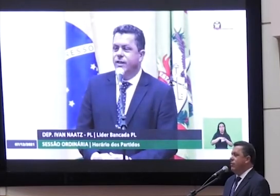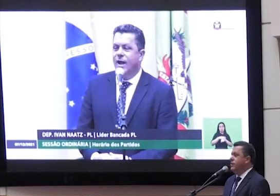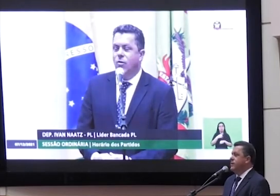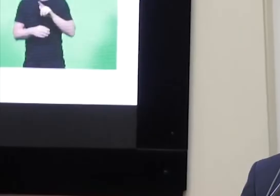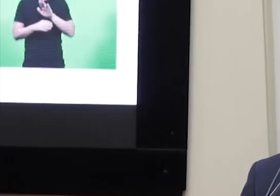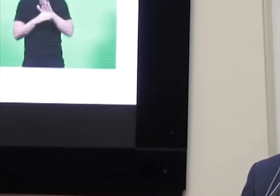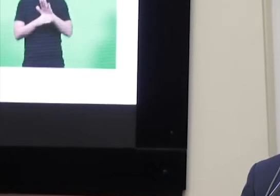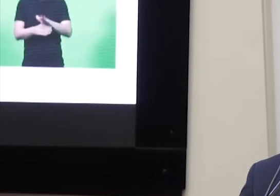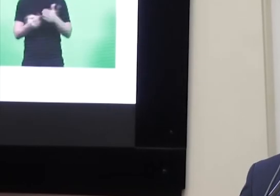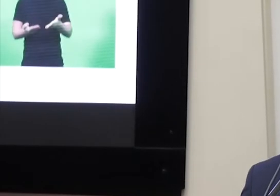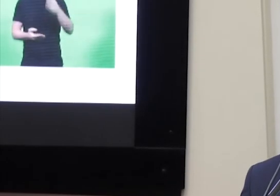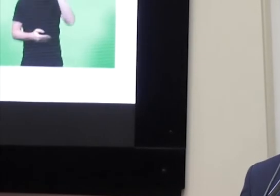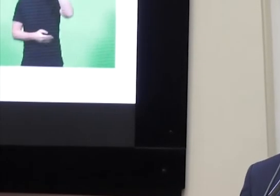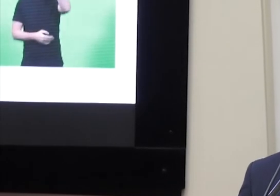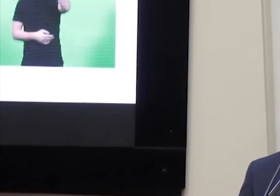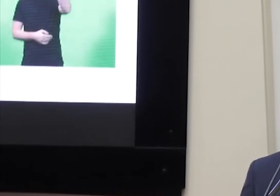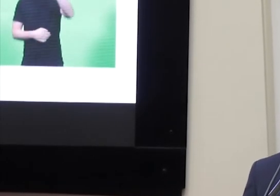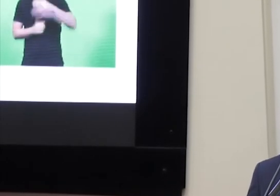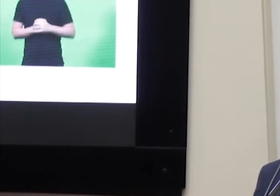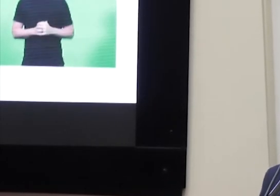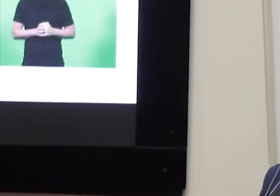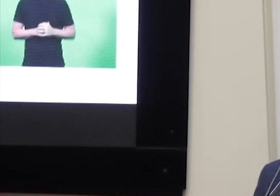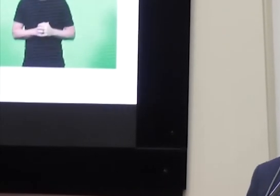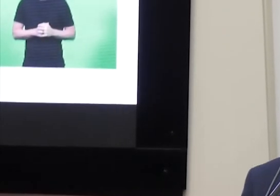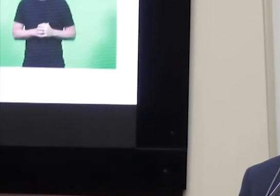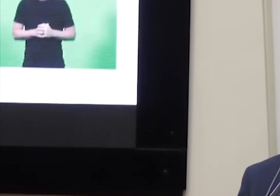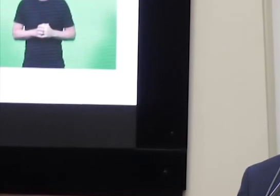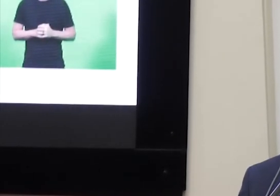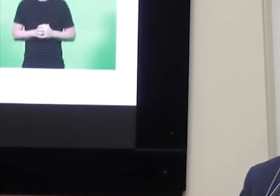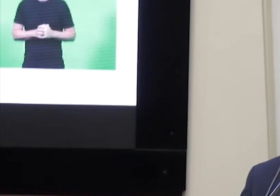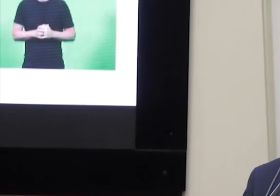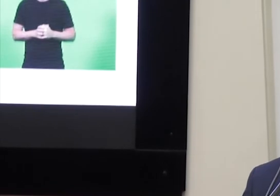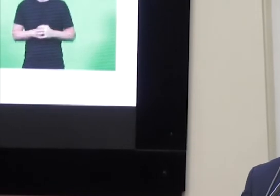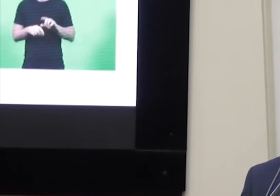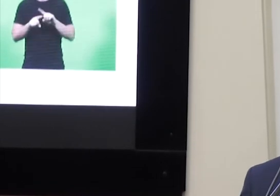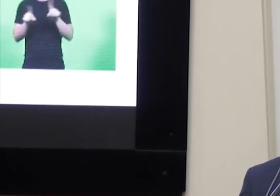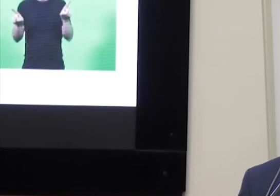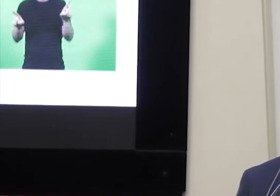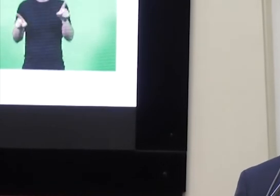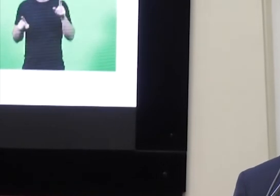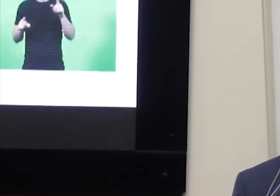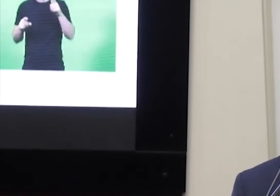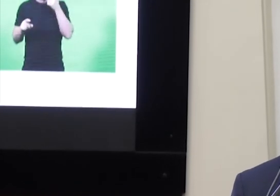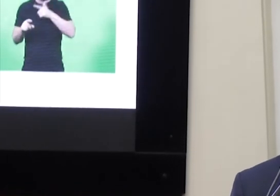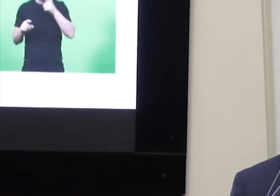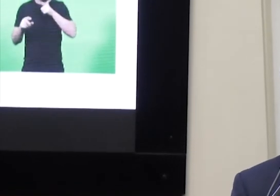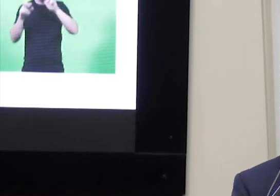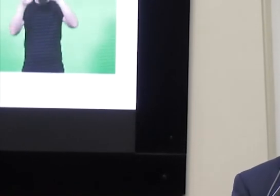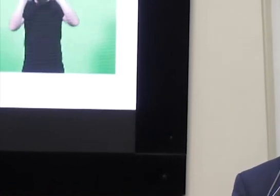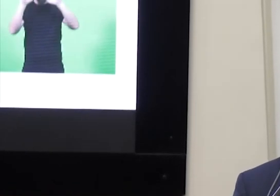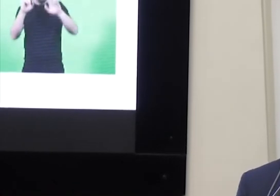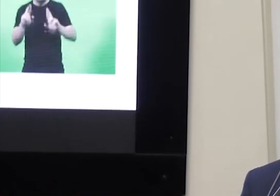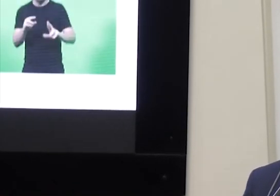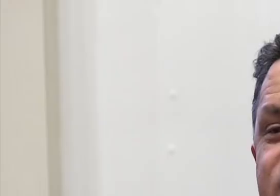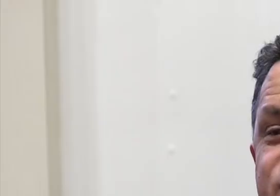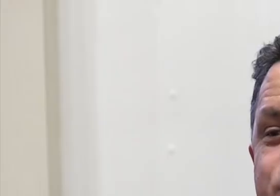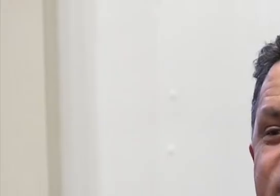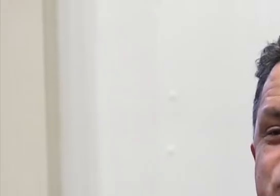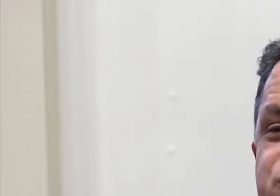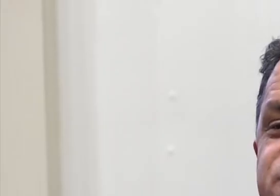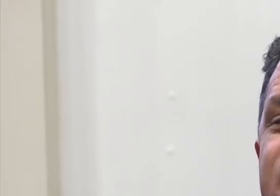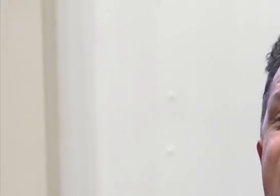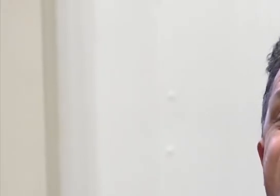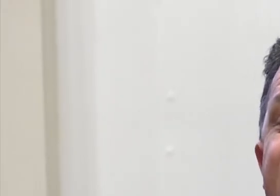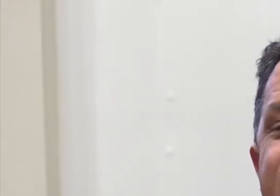Na gravação, o ministro afirma que o corte, na verdade, se trata de uma realocação de recursos da duplicação das rodovias